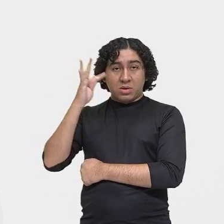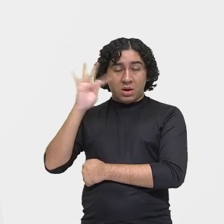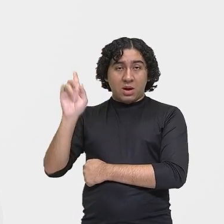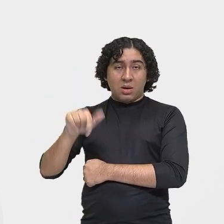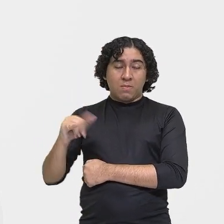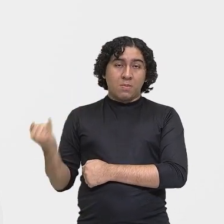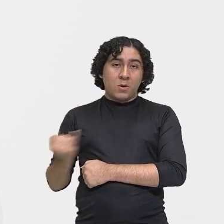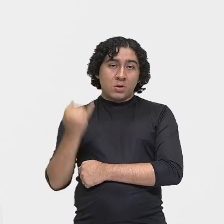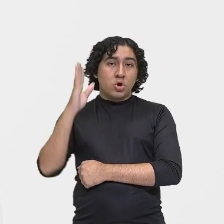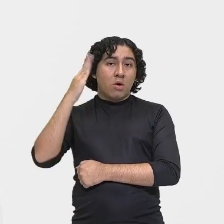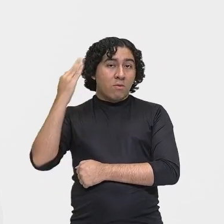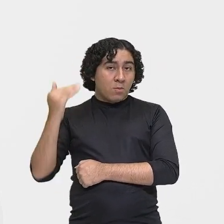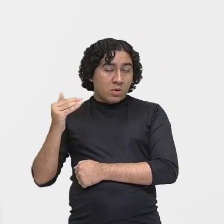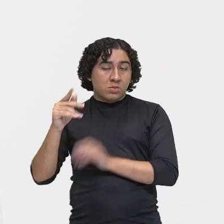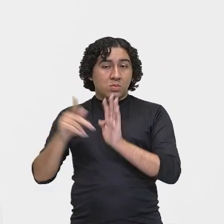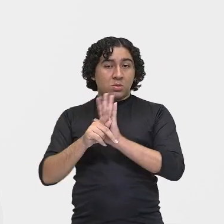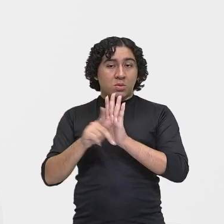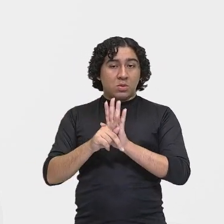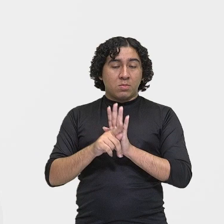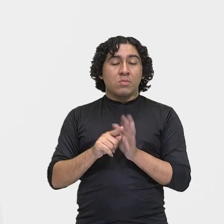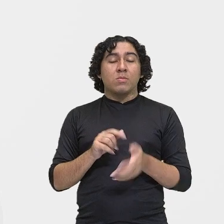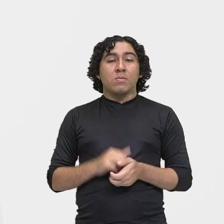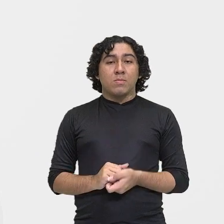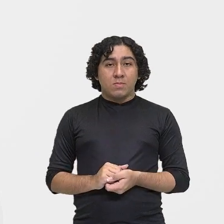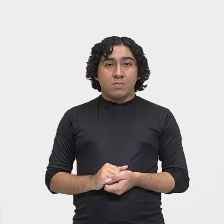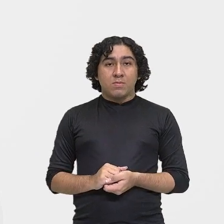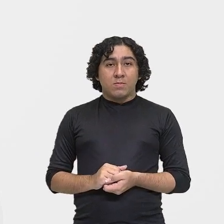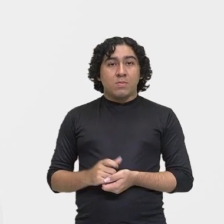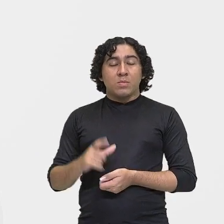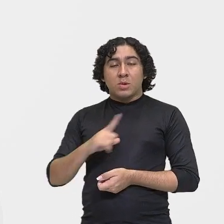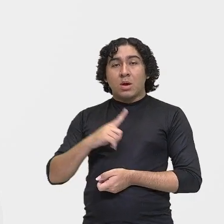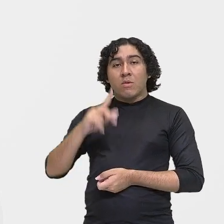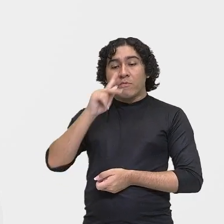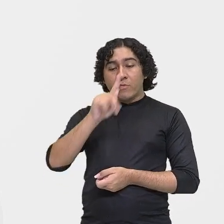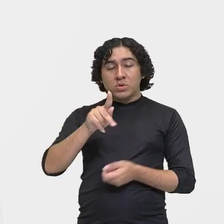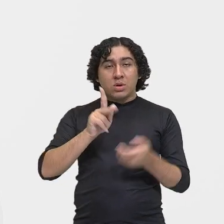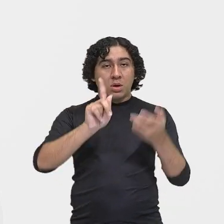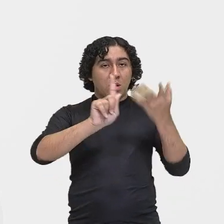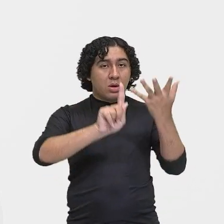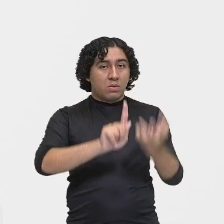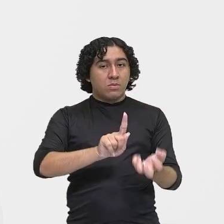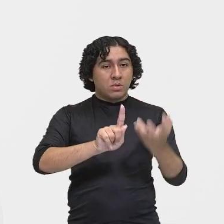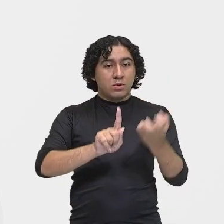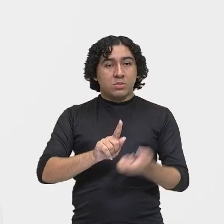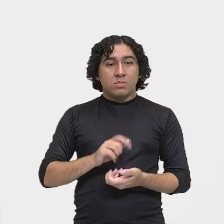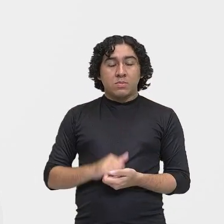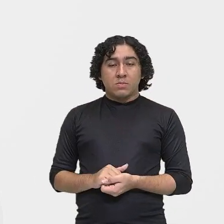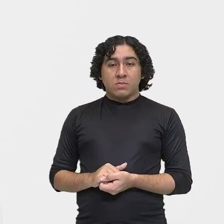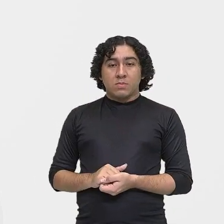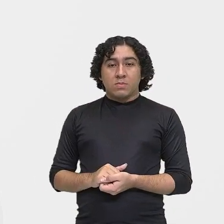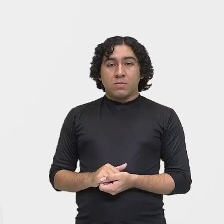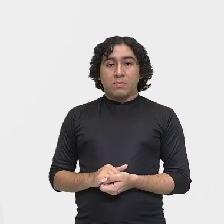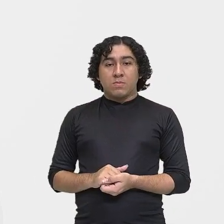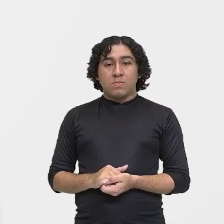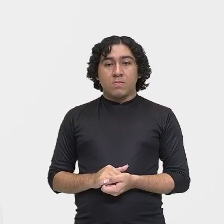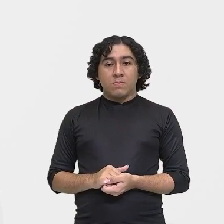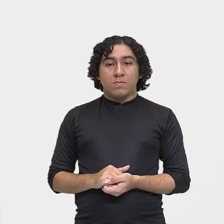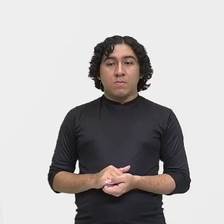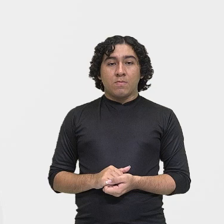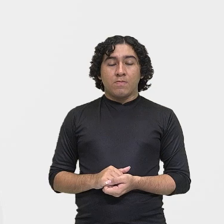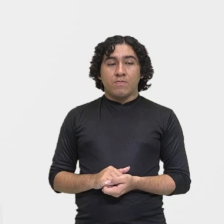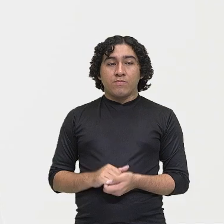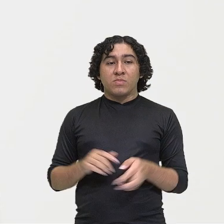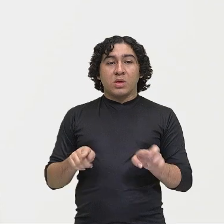importante, conhecida como, envolvida aí com a força gravitacional. Aí nós temos